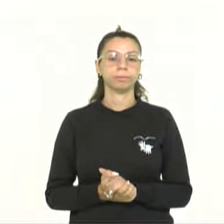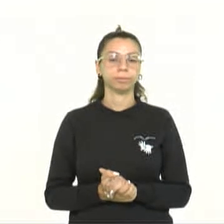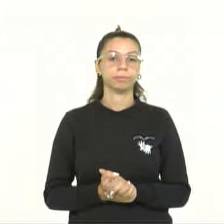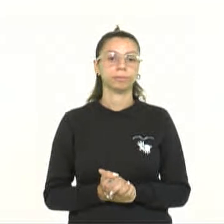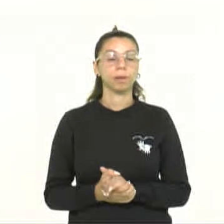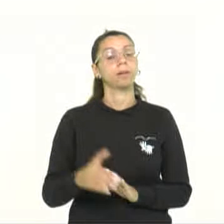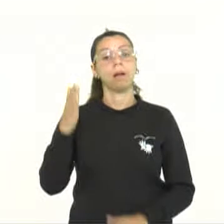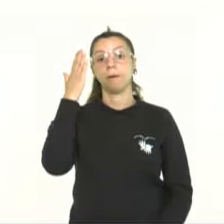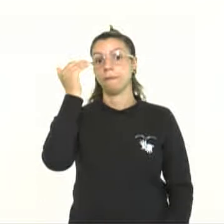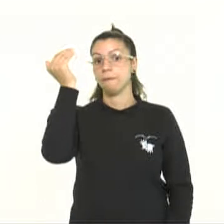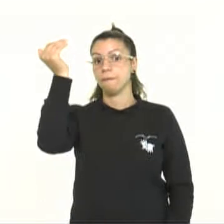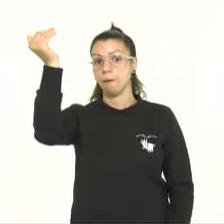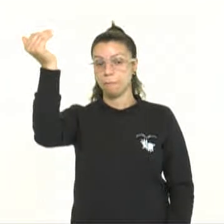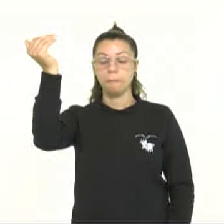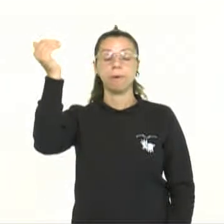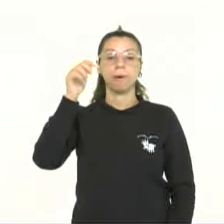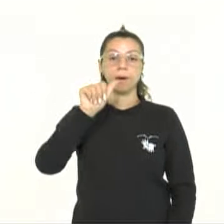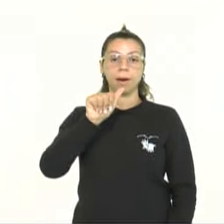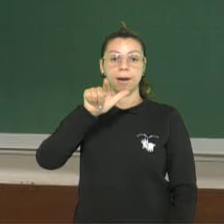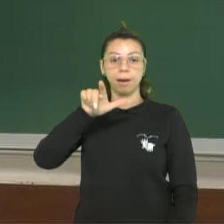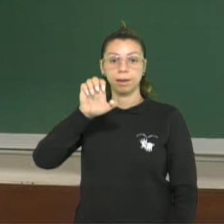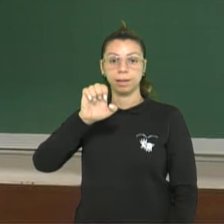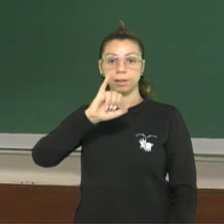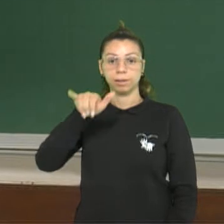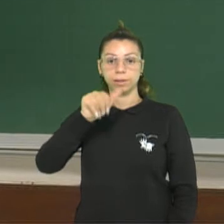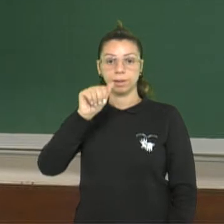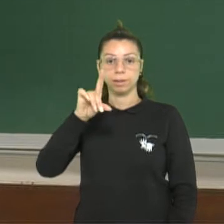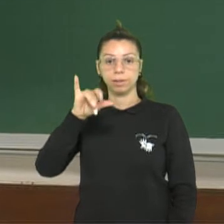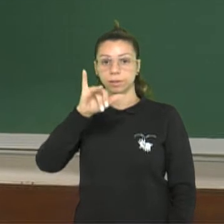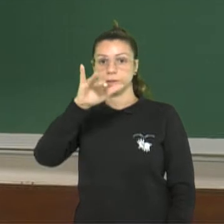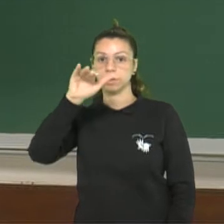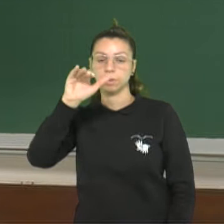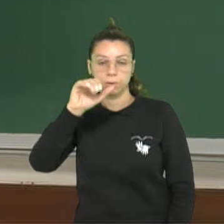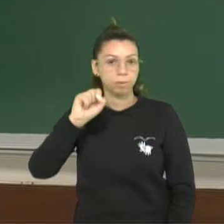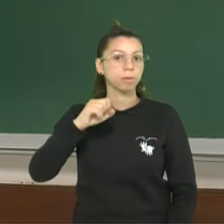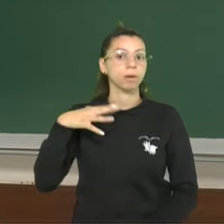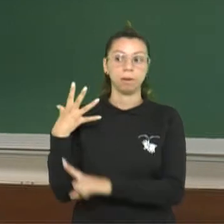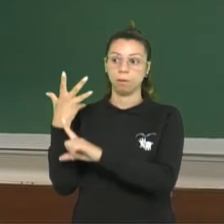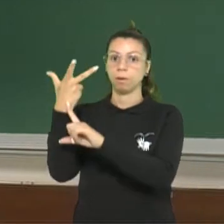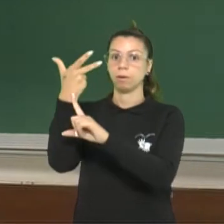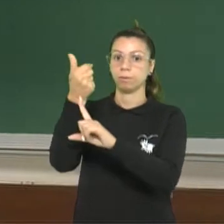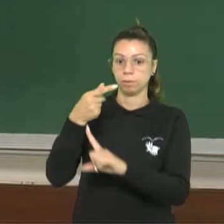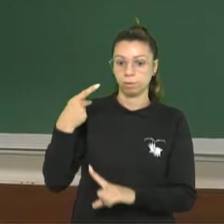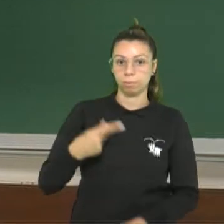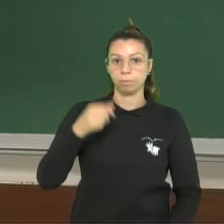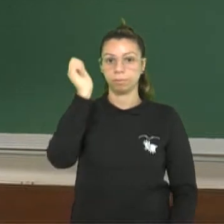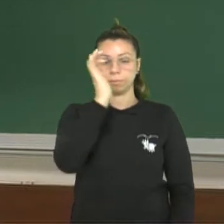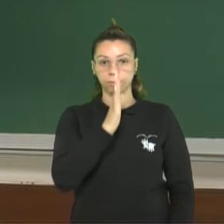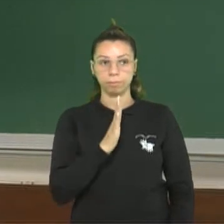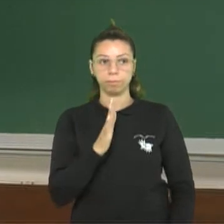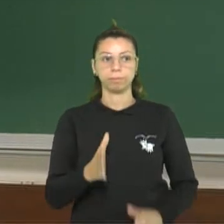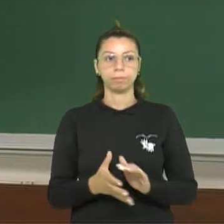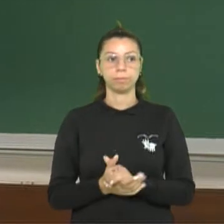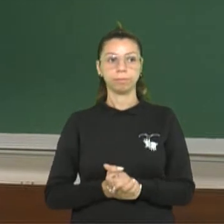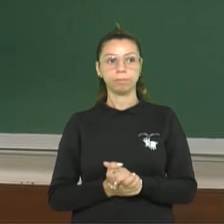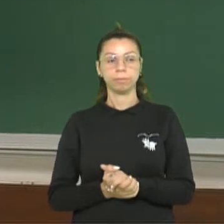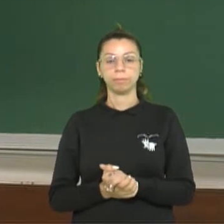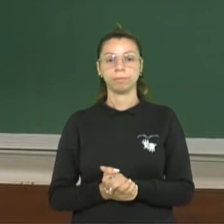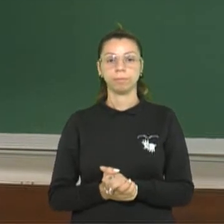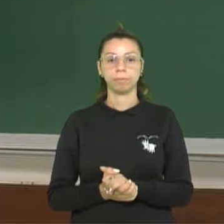conhecemos como Aleijadinho, um grande artista brasileiro. Beethoven, na Alemanha,